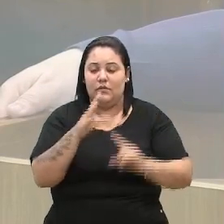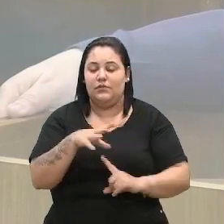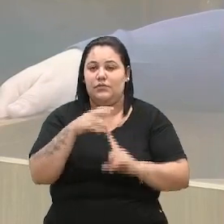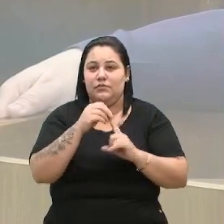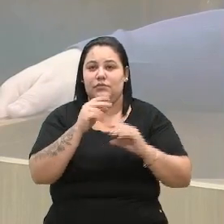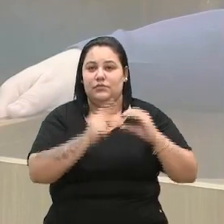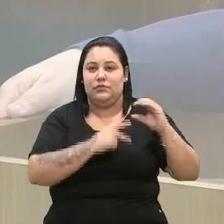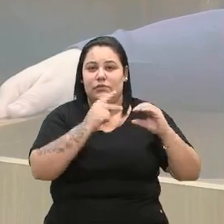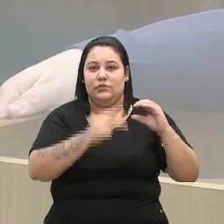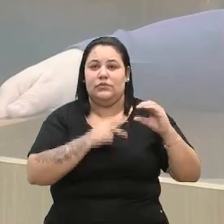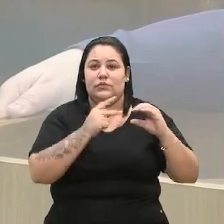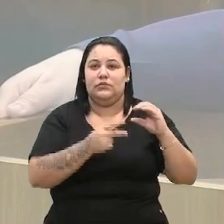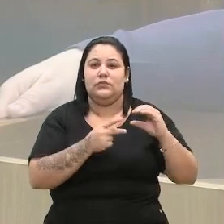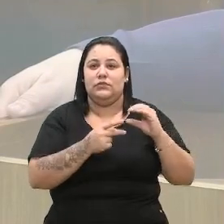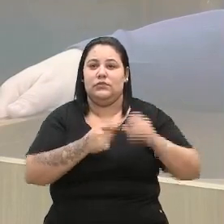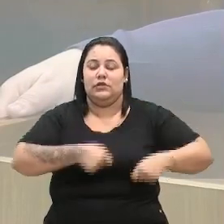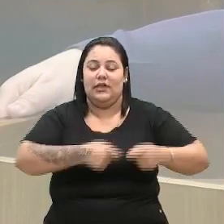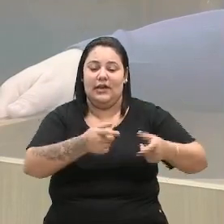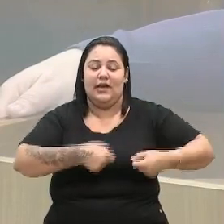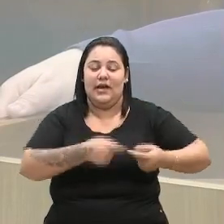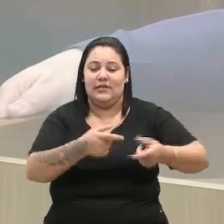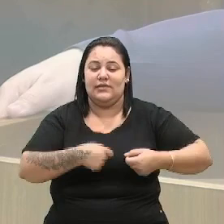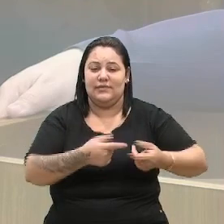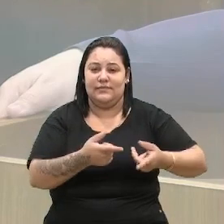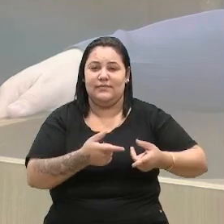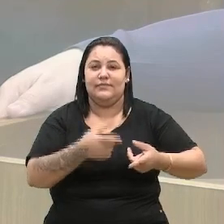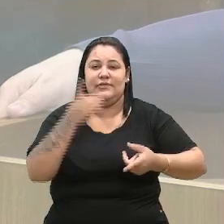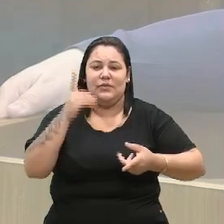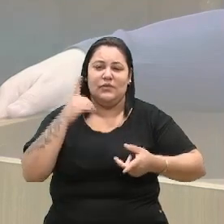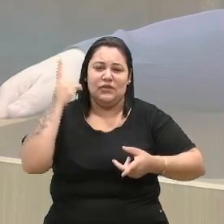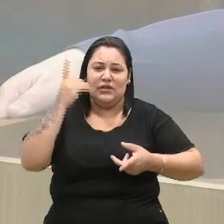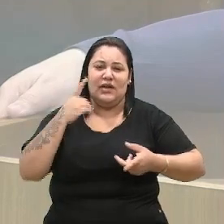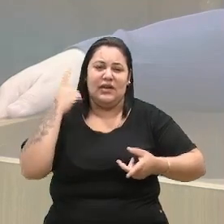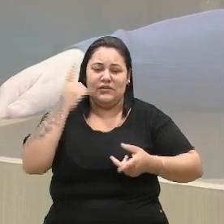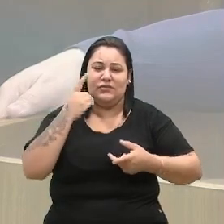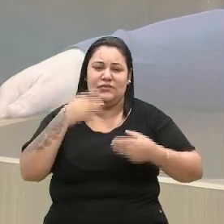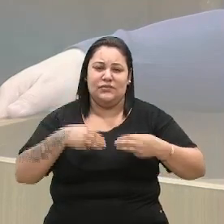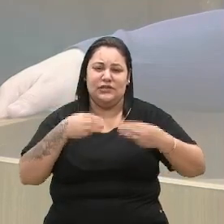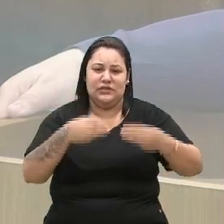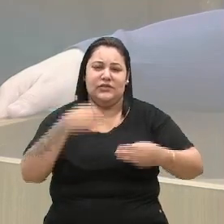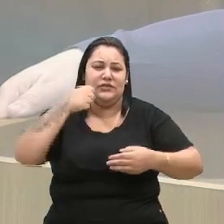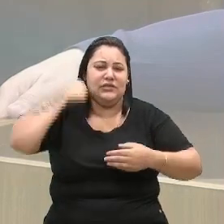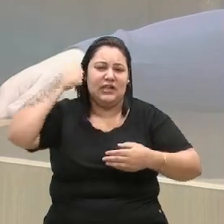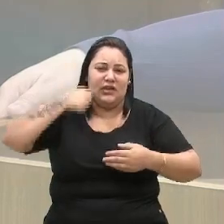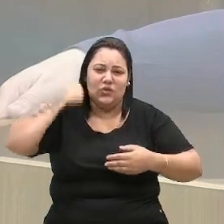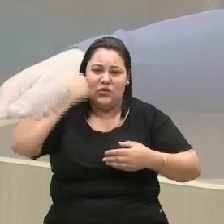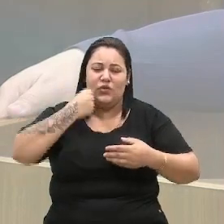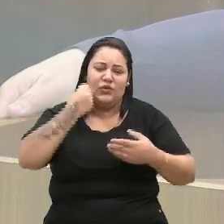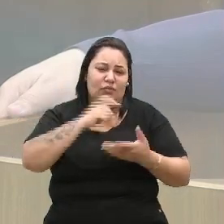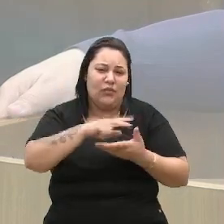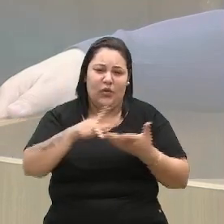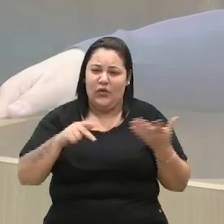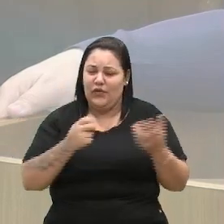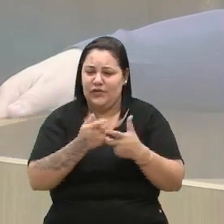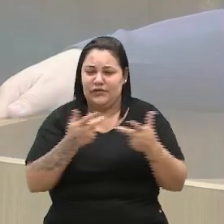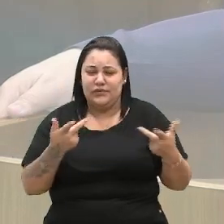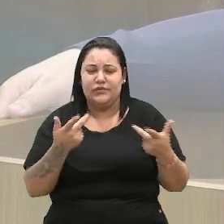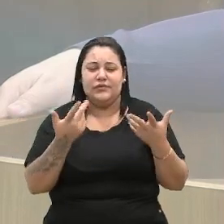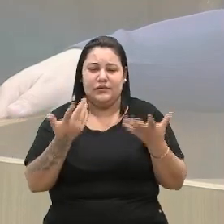Federal, que tanto gasta, né, entre deputados, ministros, senadores, enfim, tanto gasto, né,